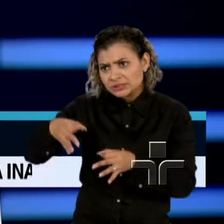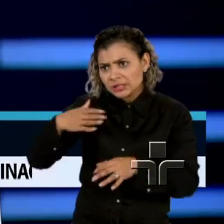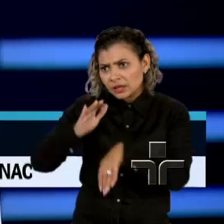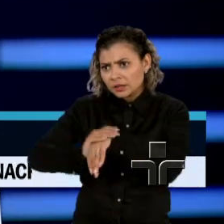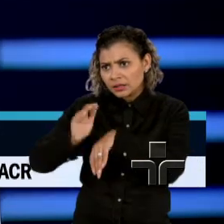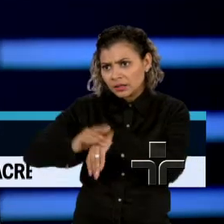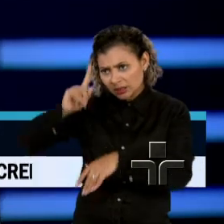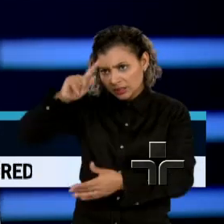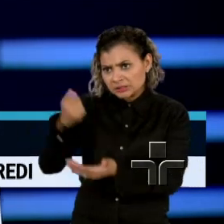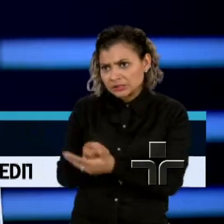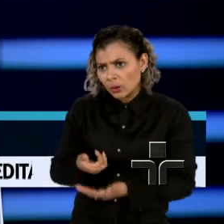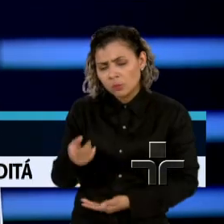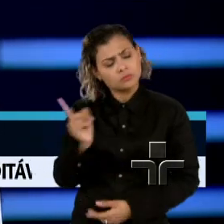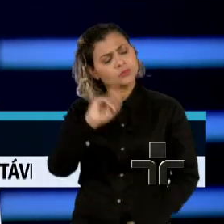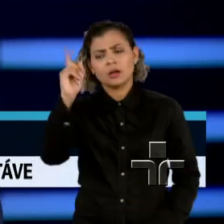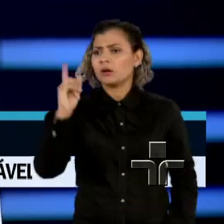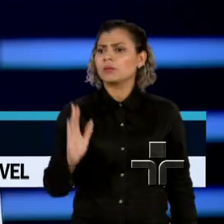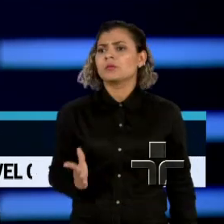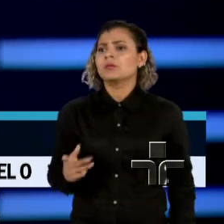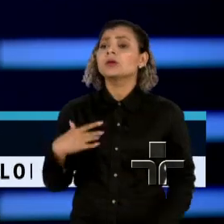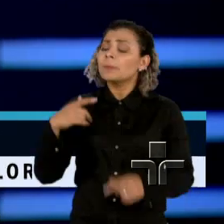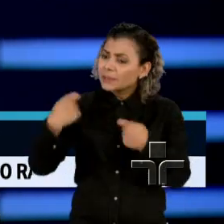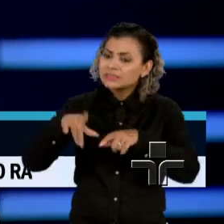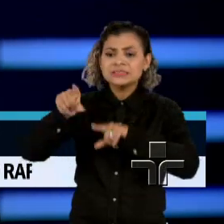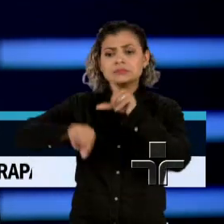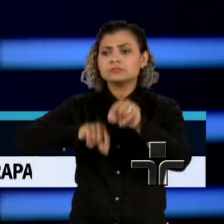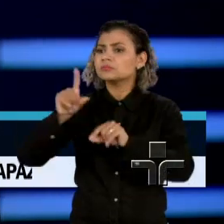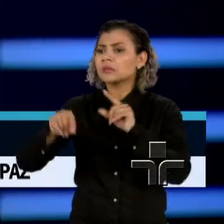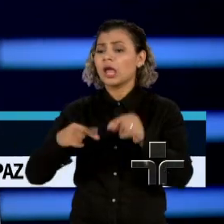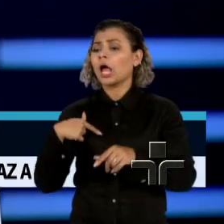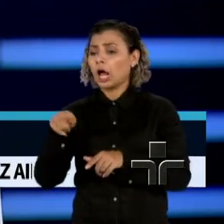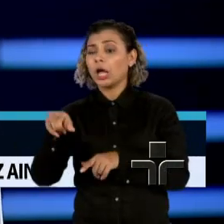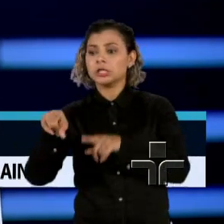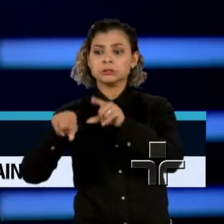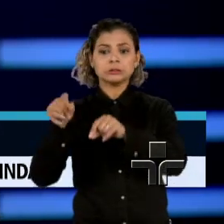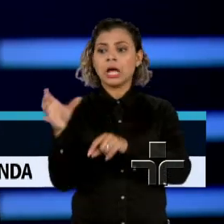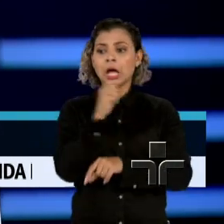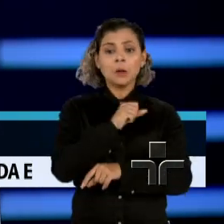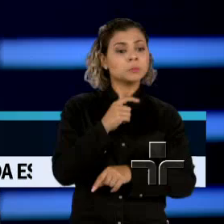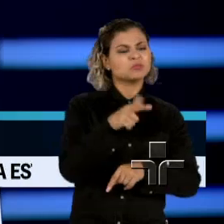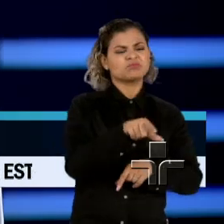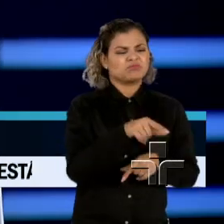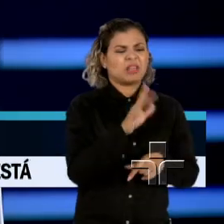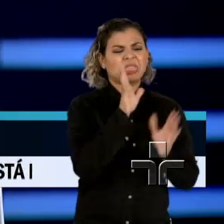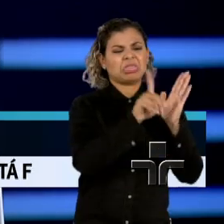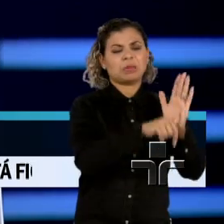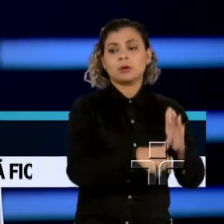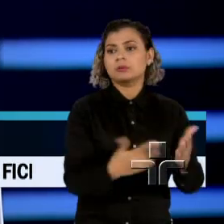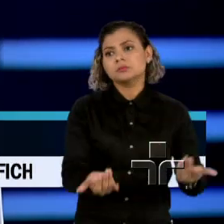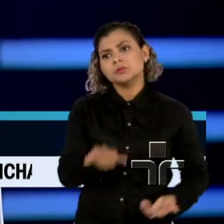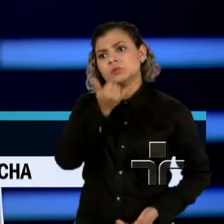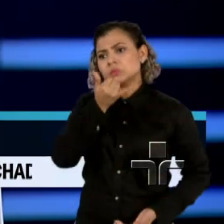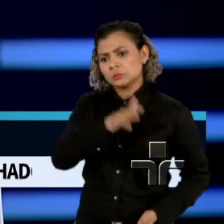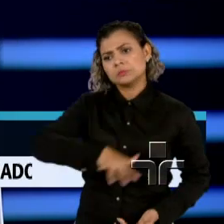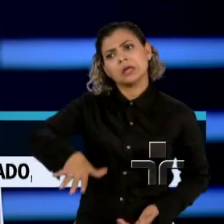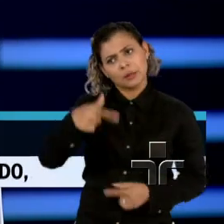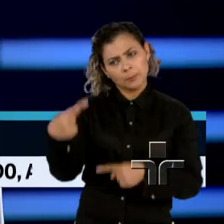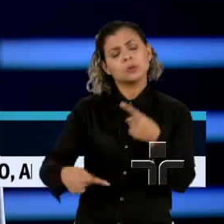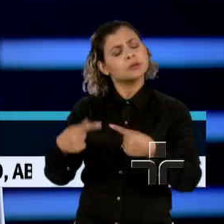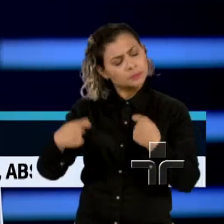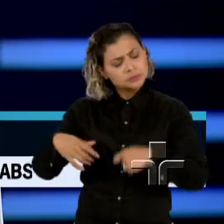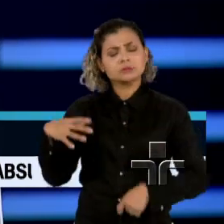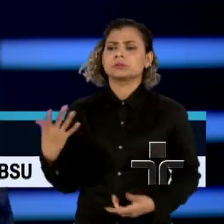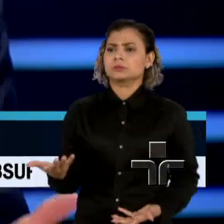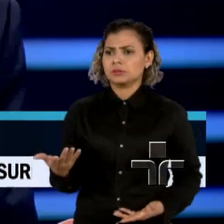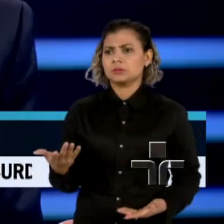de discernimento. Quem ele vai investigar é como e quem não vai. E muito mais quando envolve agentes do processo político.